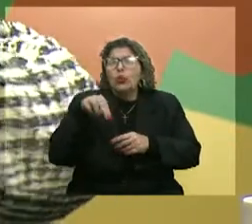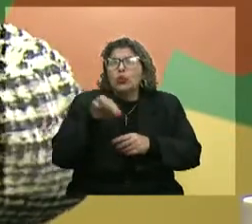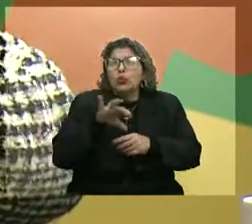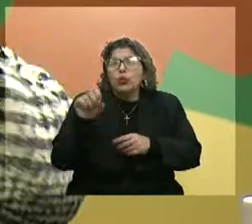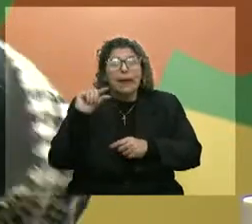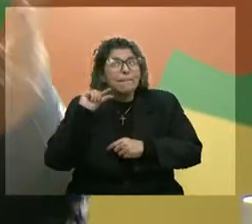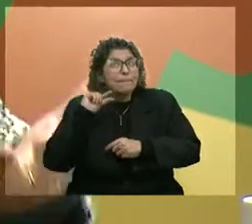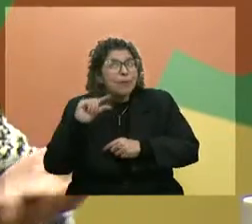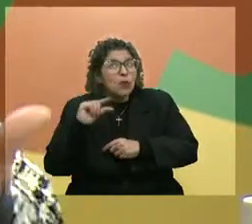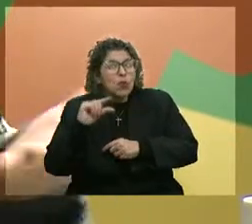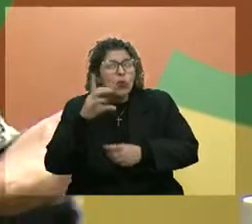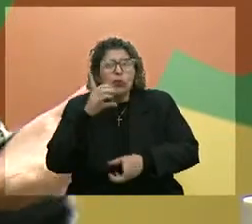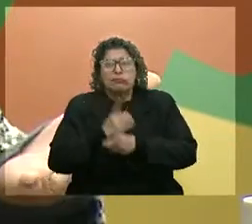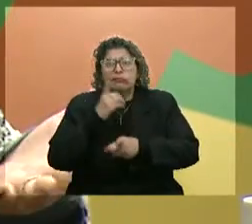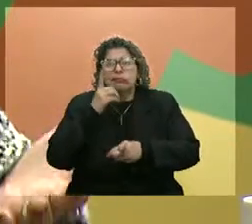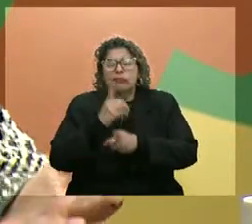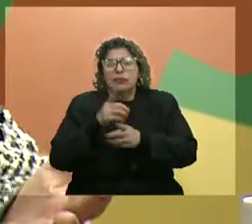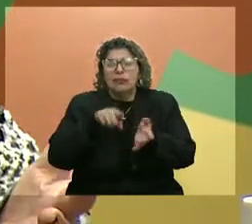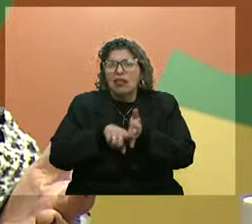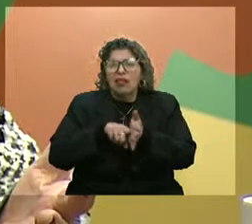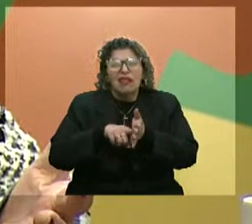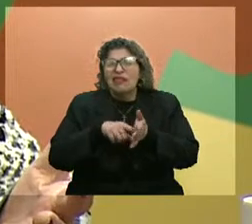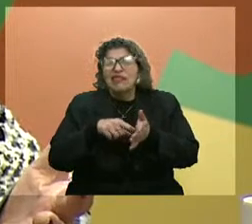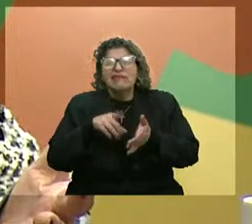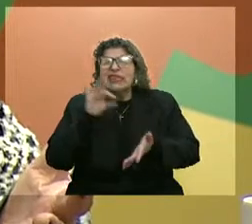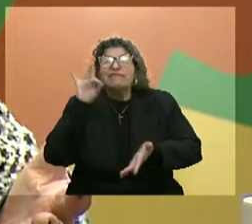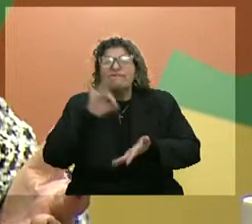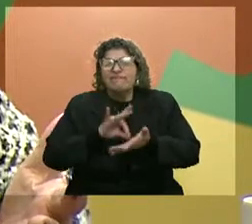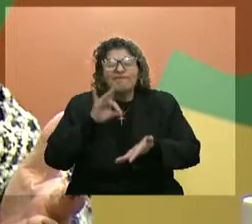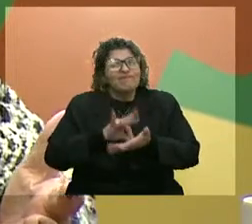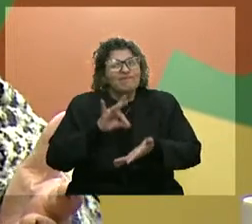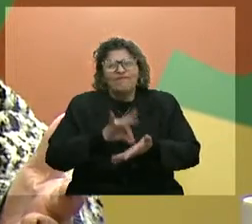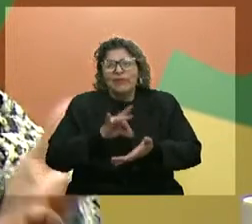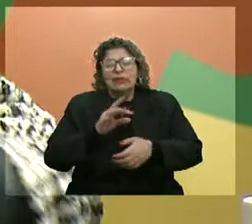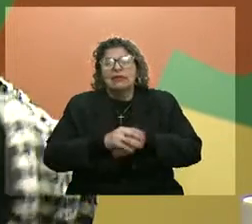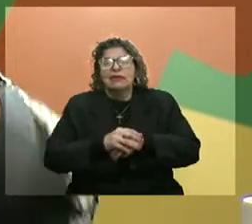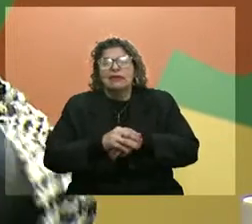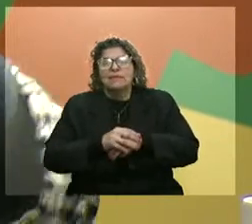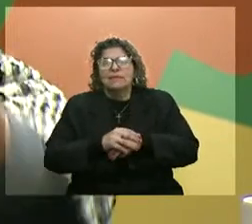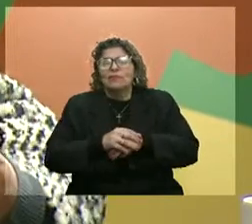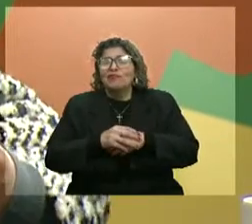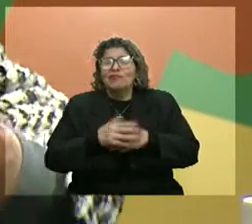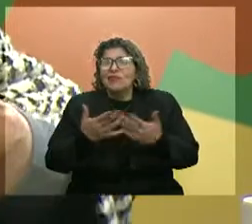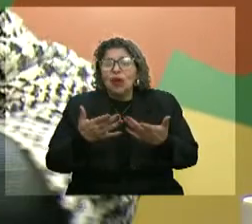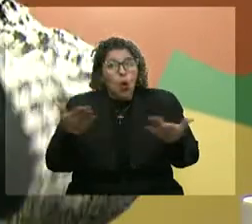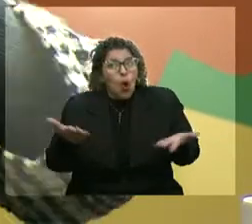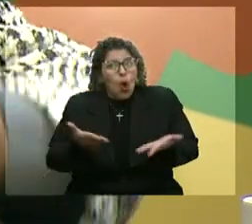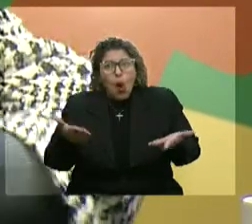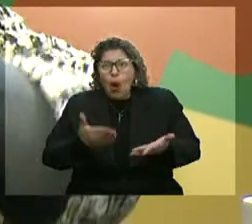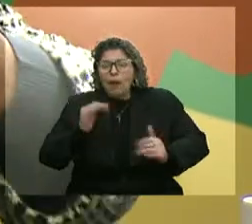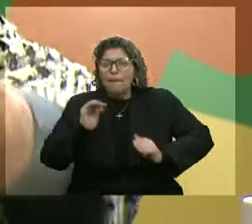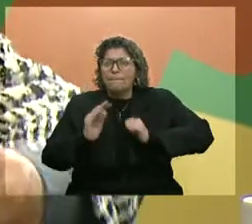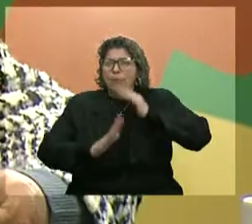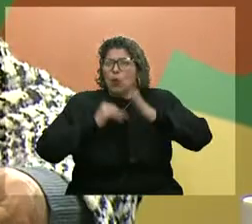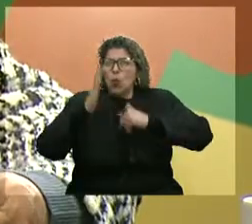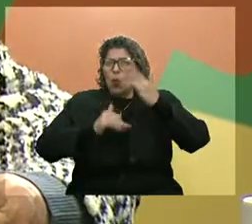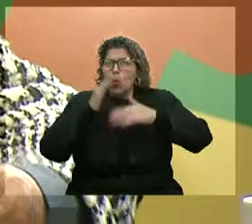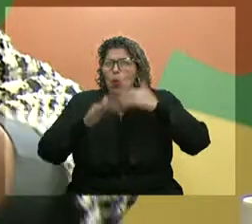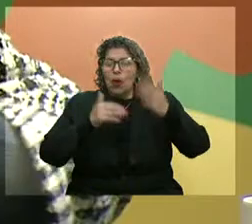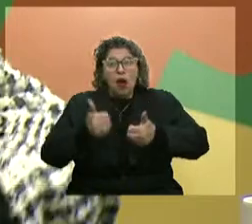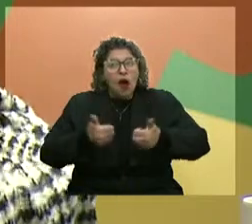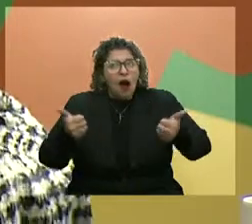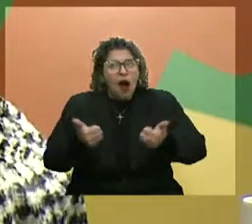poucas, diagnósticos imprecisos muitas vezes. E não se tinha o que se tem hoje, o crescimento do